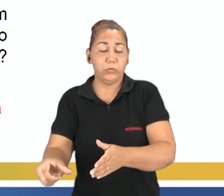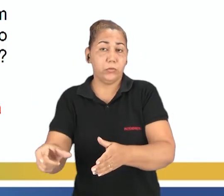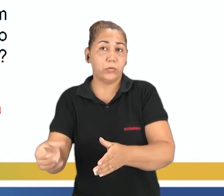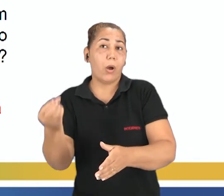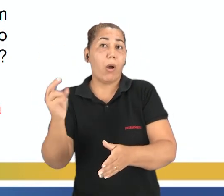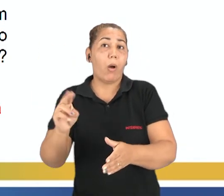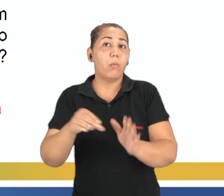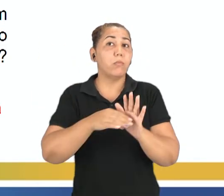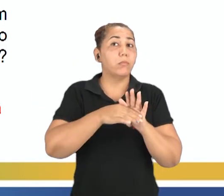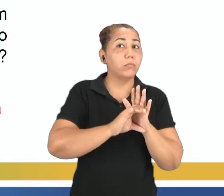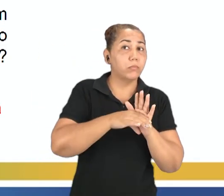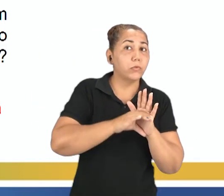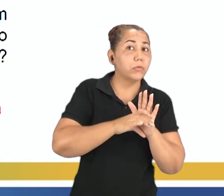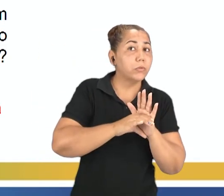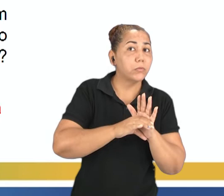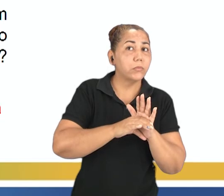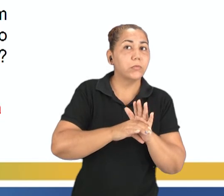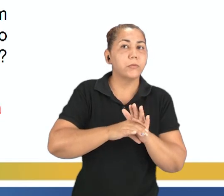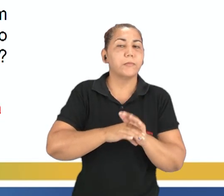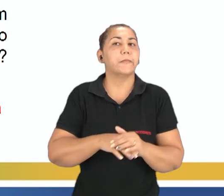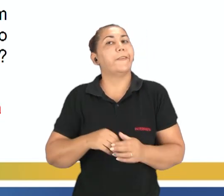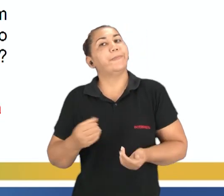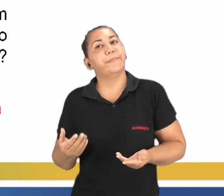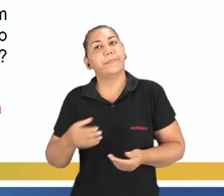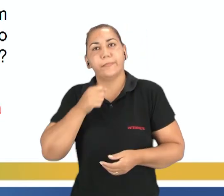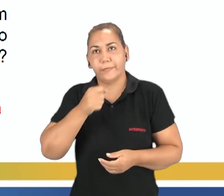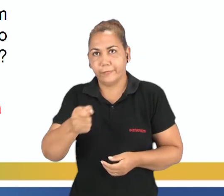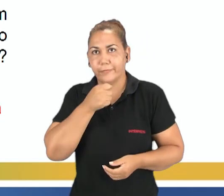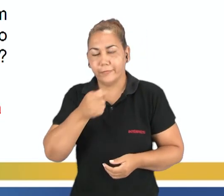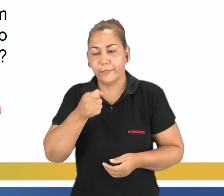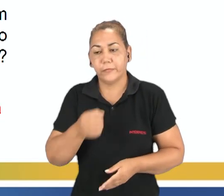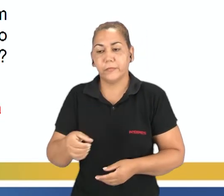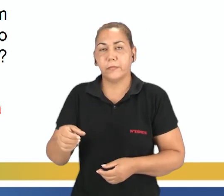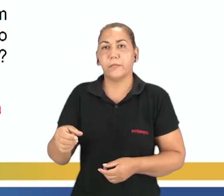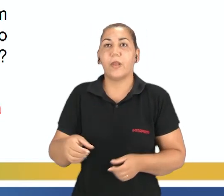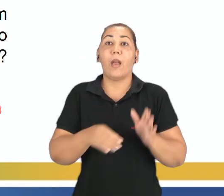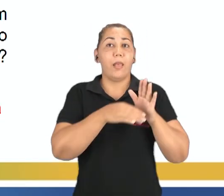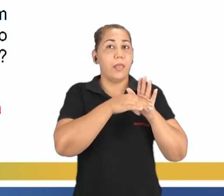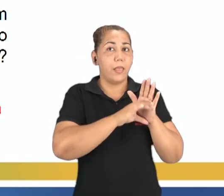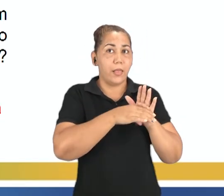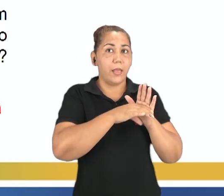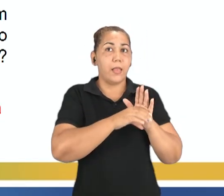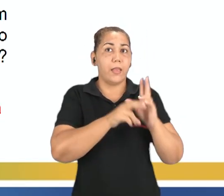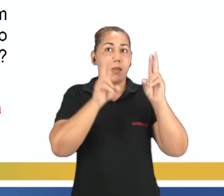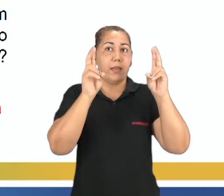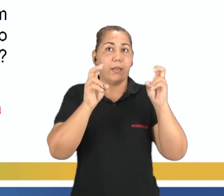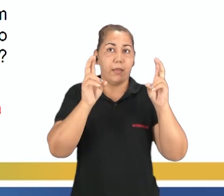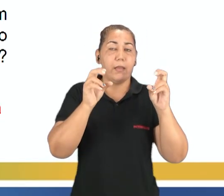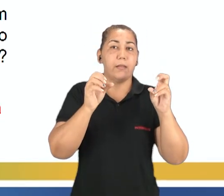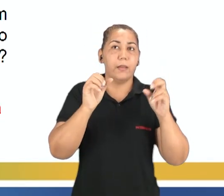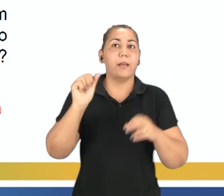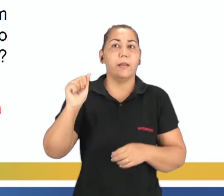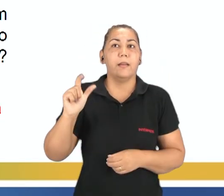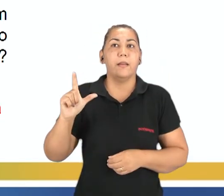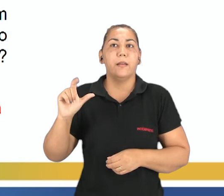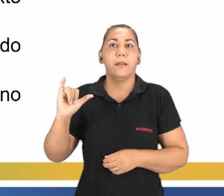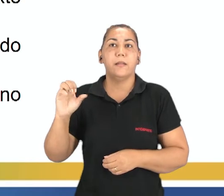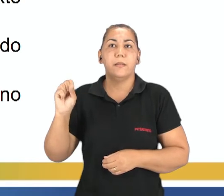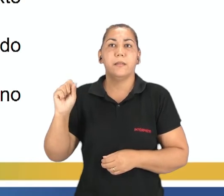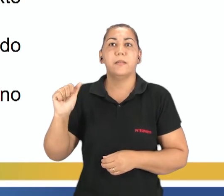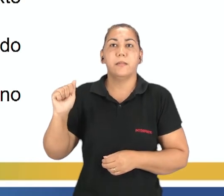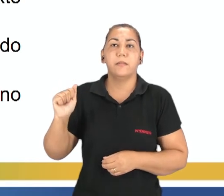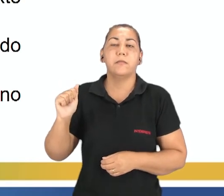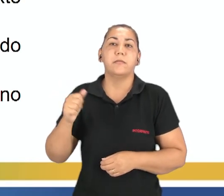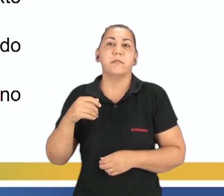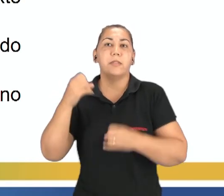né? Então, olha só. A entrevista está concentrada no conteúdo. A Alyssa Quart fala sobre o consumismo,